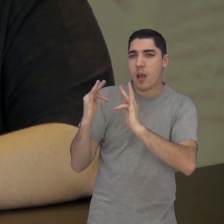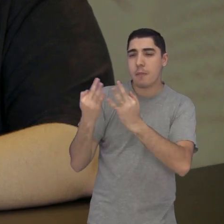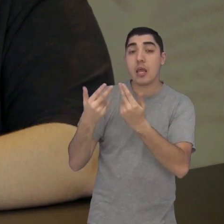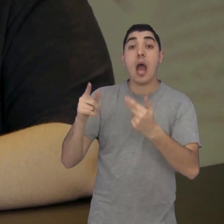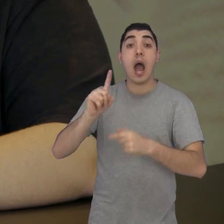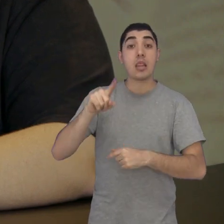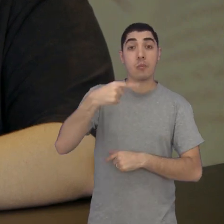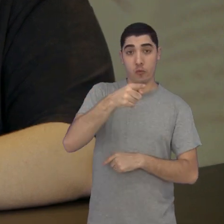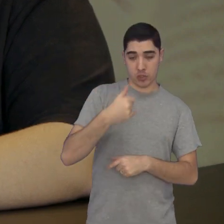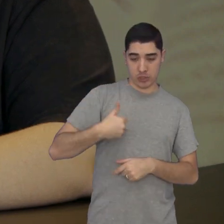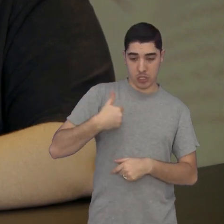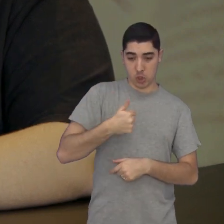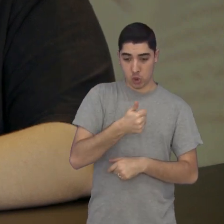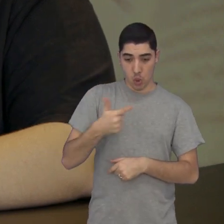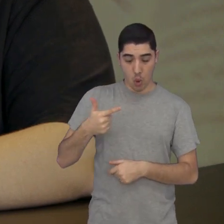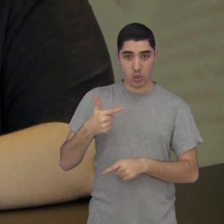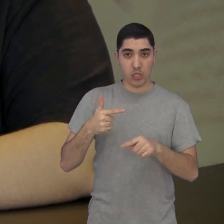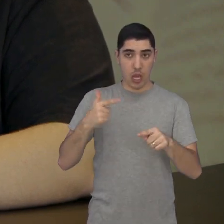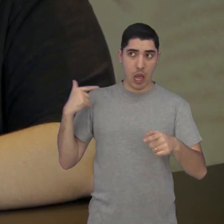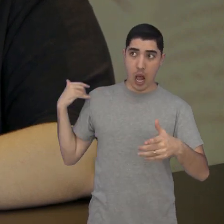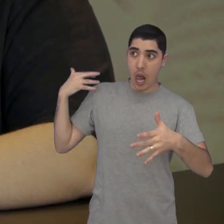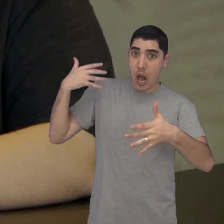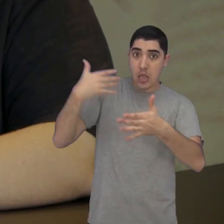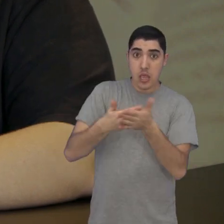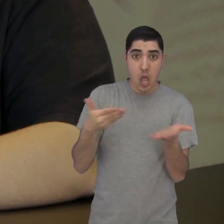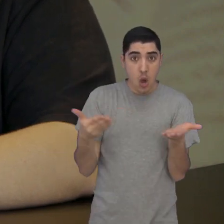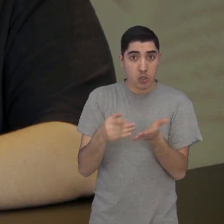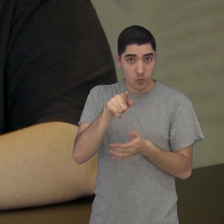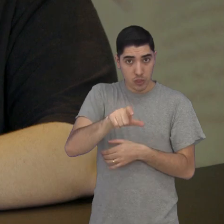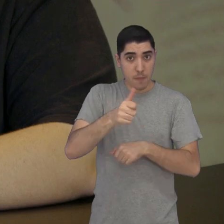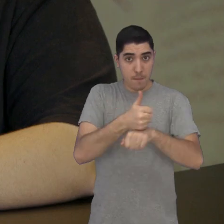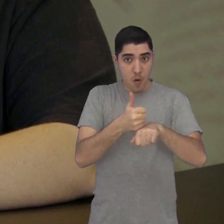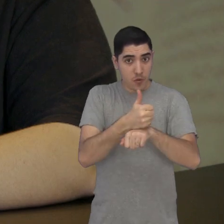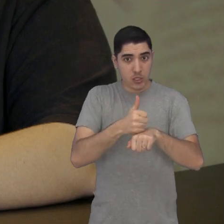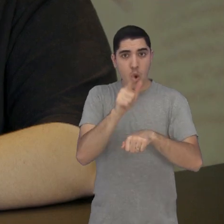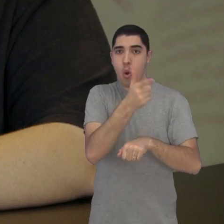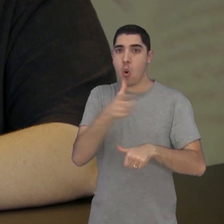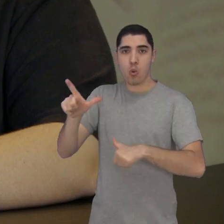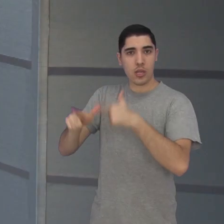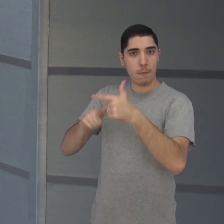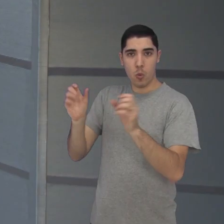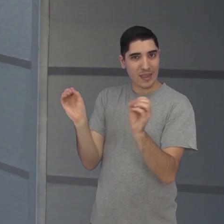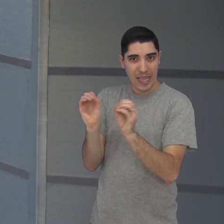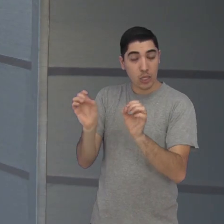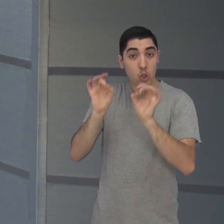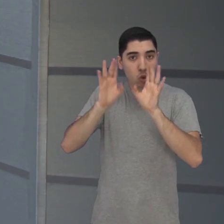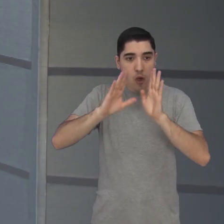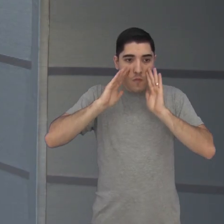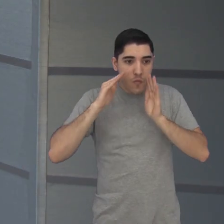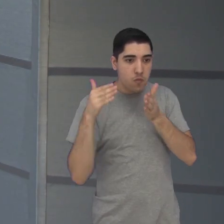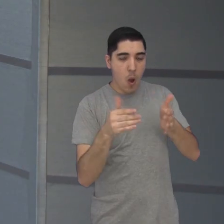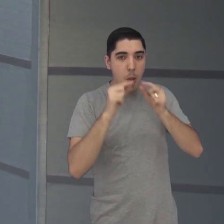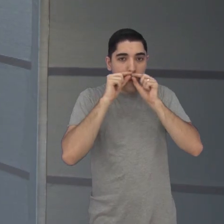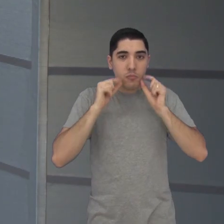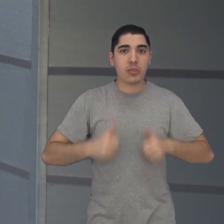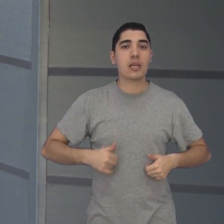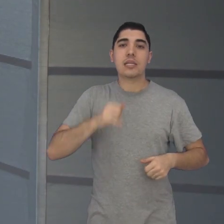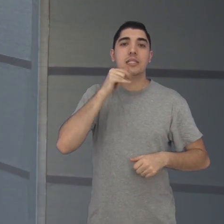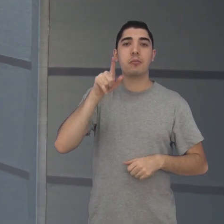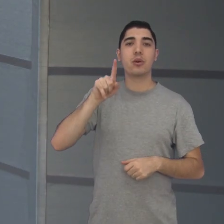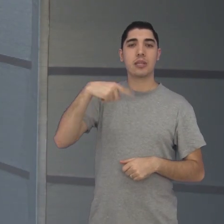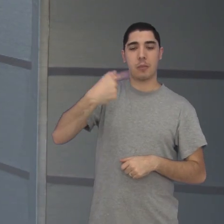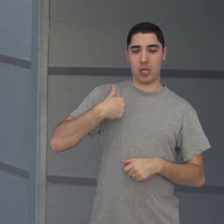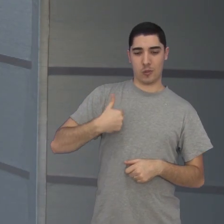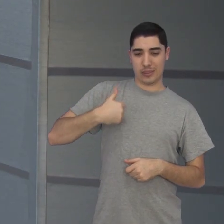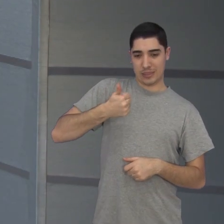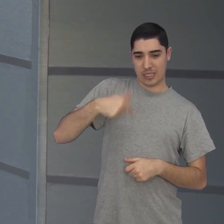de 12 anos, você não chegou a trabalhar com outra coisa e sempre foi sua profissão? Sim. Se dedicar à vida do Mazzaropi ou não, Vitor? Com 17